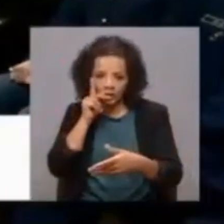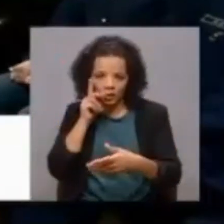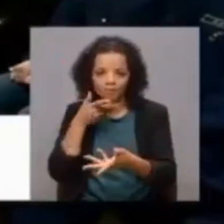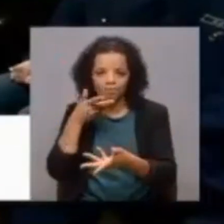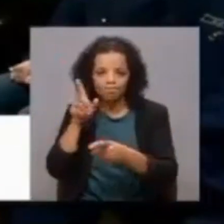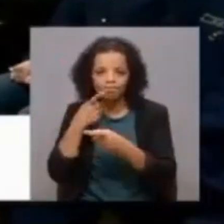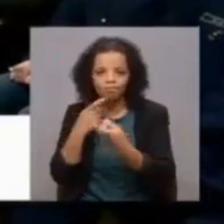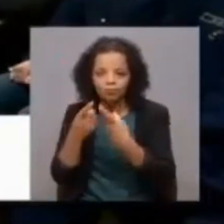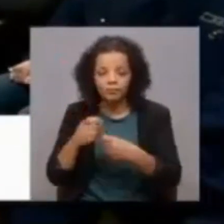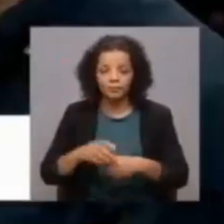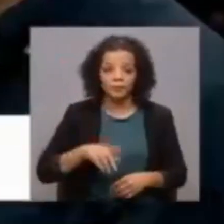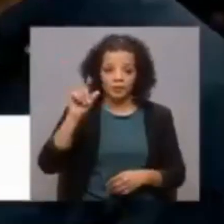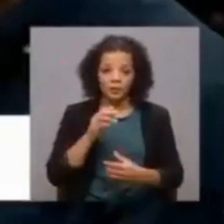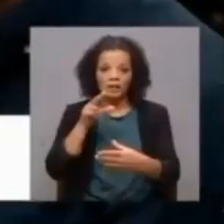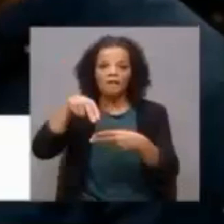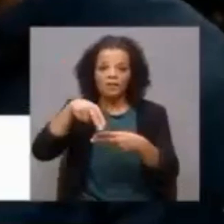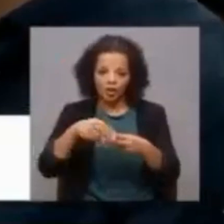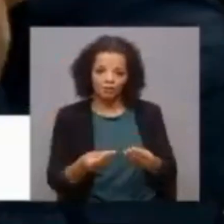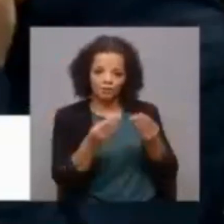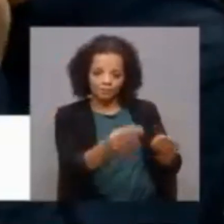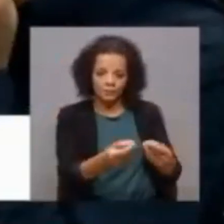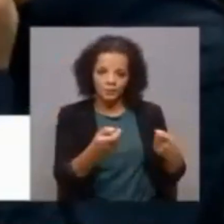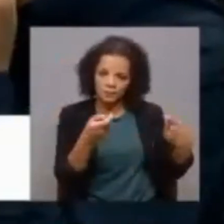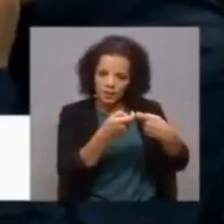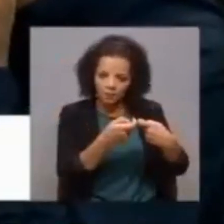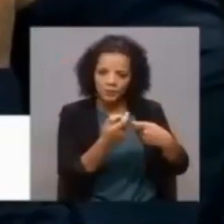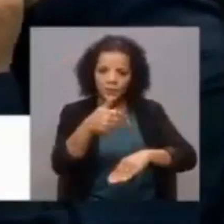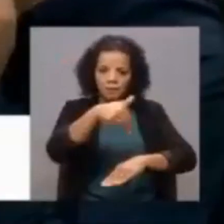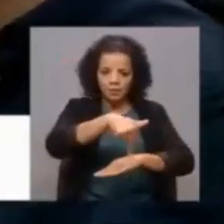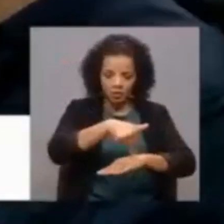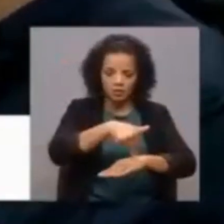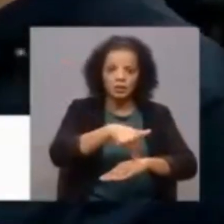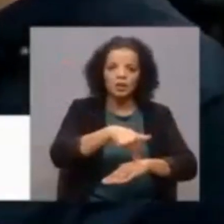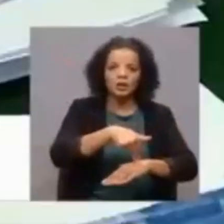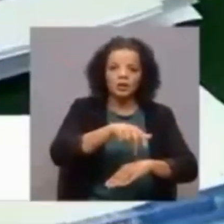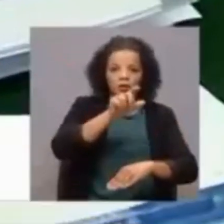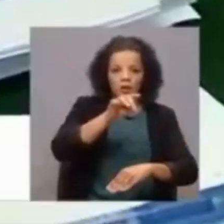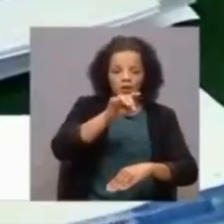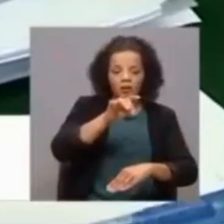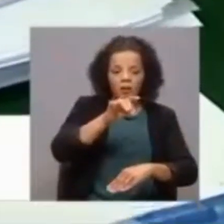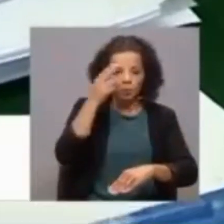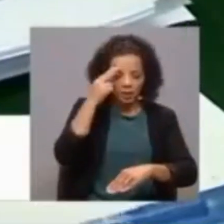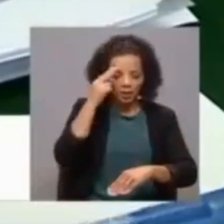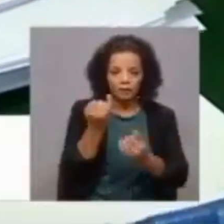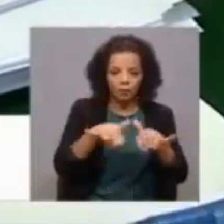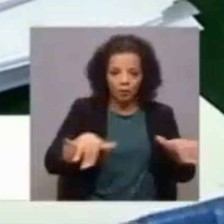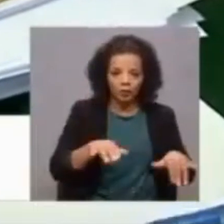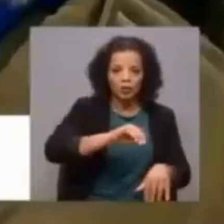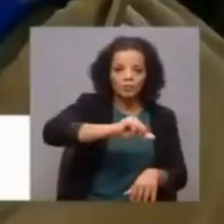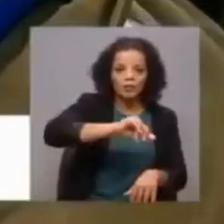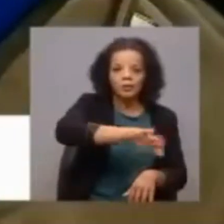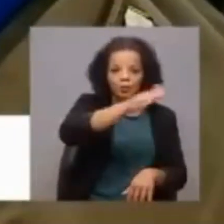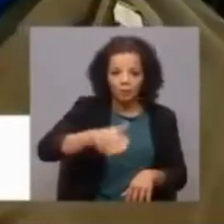da entrega dos ficheiros coincide com a presença do pirata informático em Budapeste, ainda em liberdade, antes de